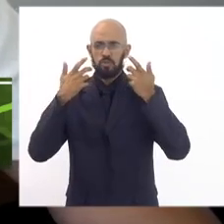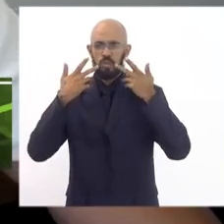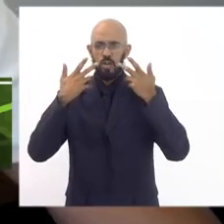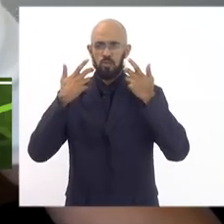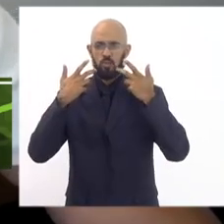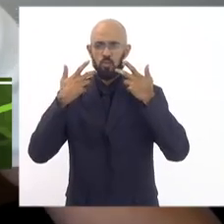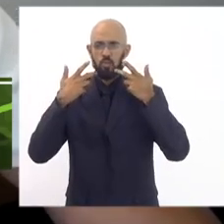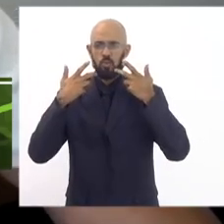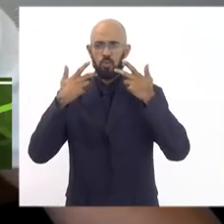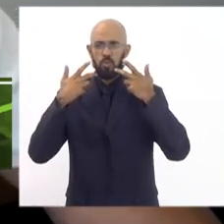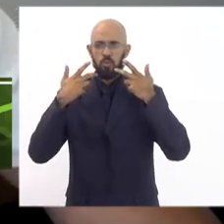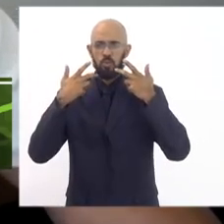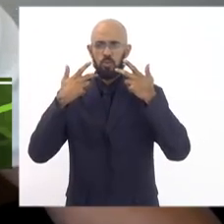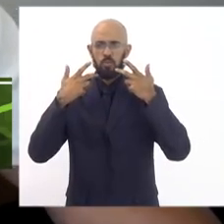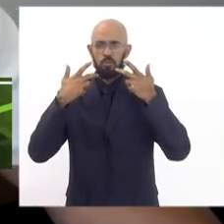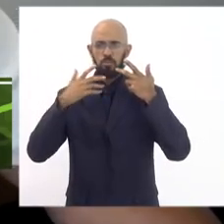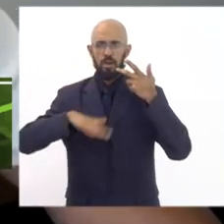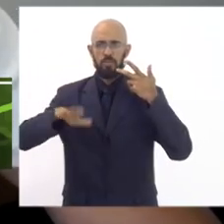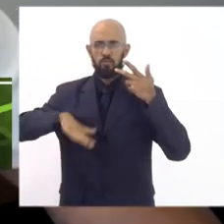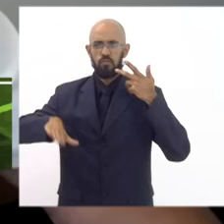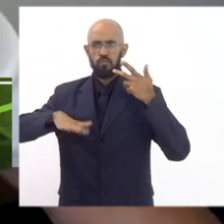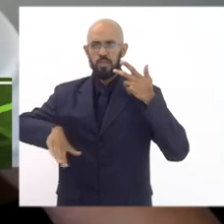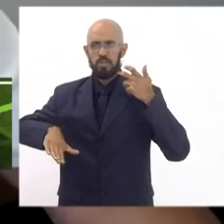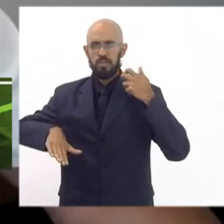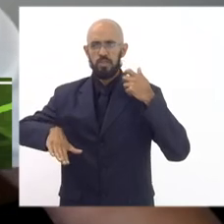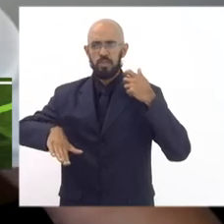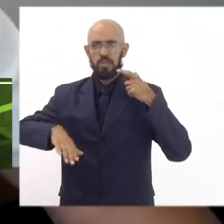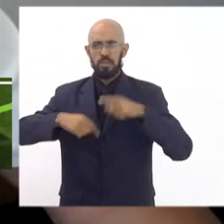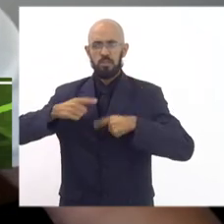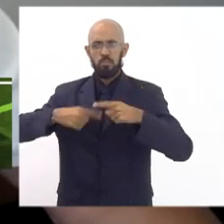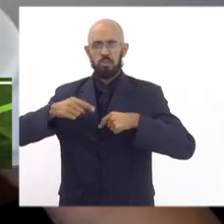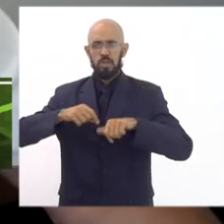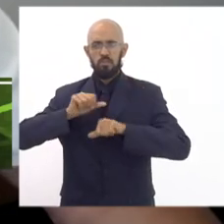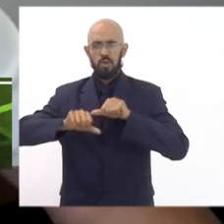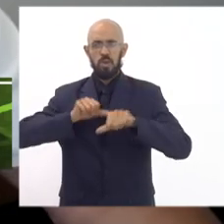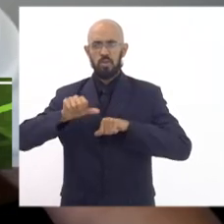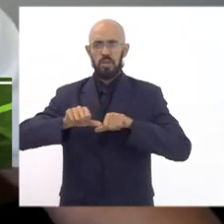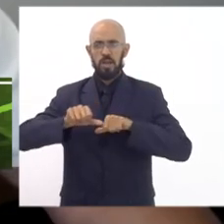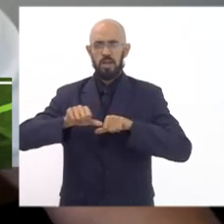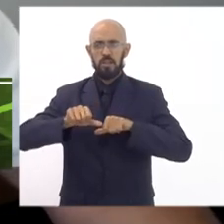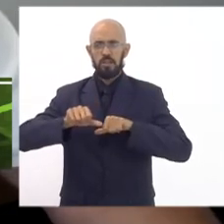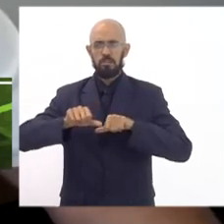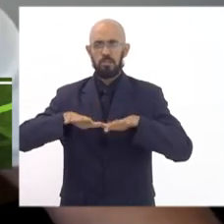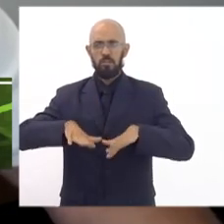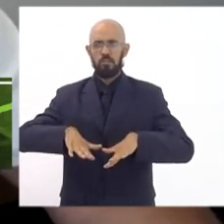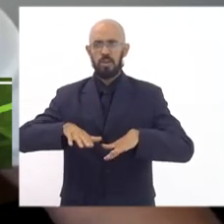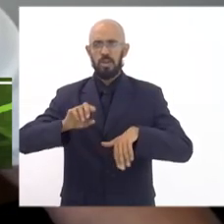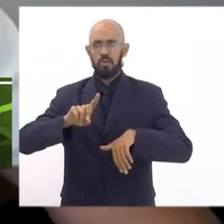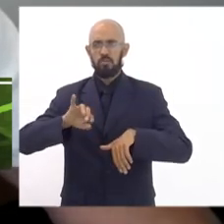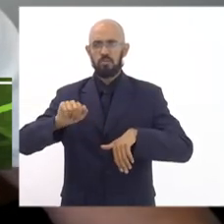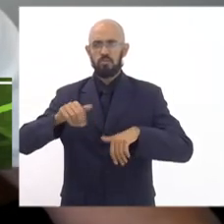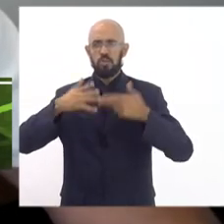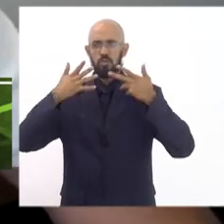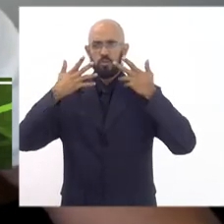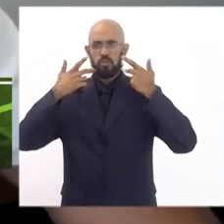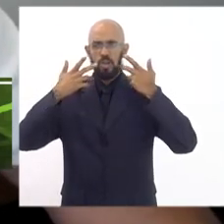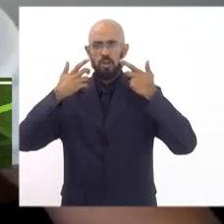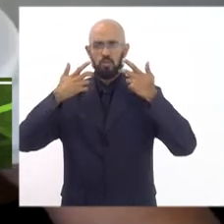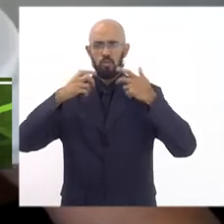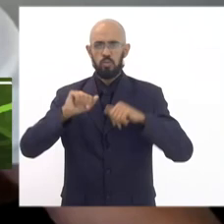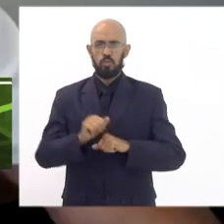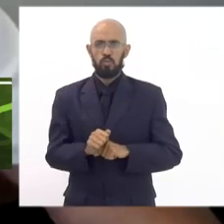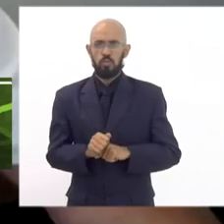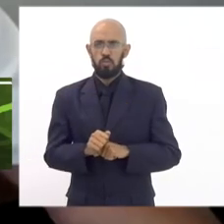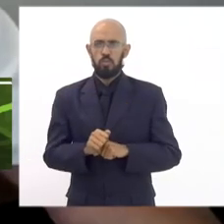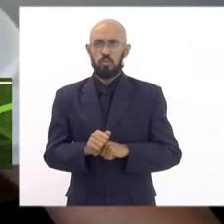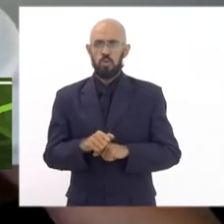do dia do teatro para a infância e a juventude, e depois foi alterada para ficar como dia do teatro. Então, percebam, o Estado